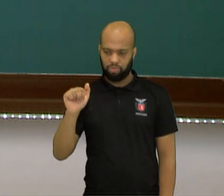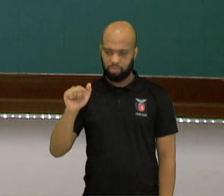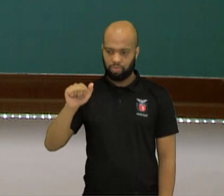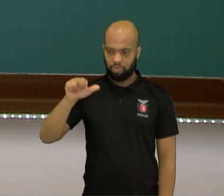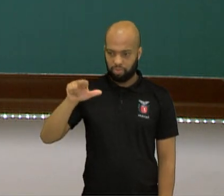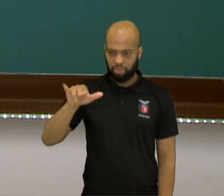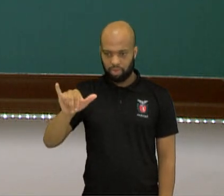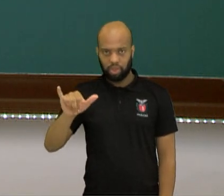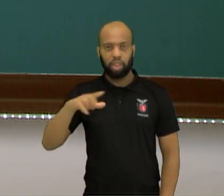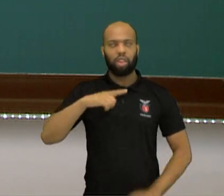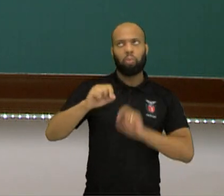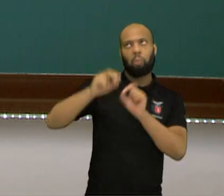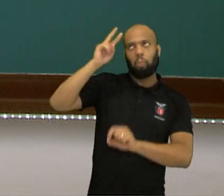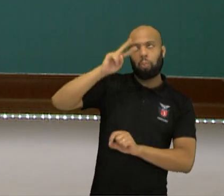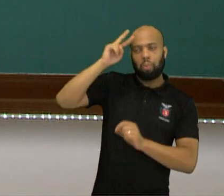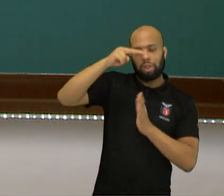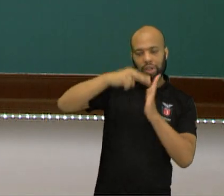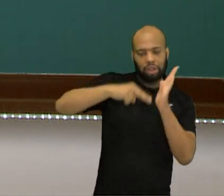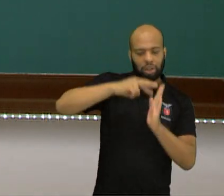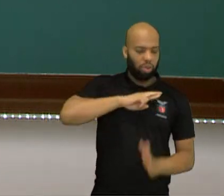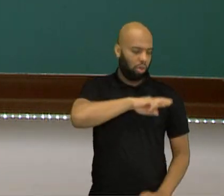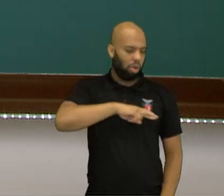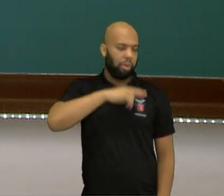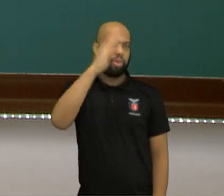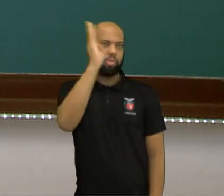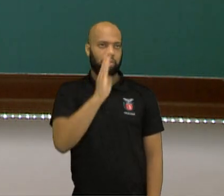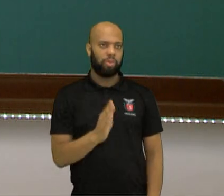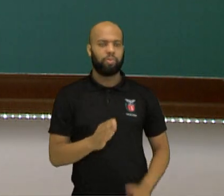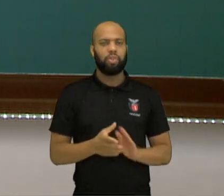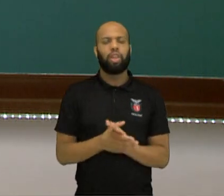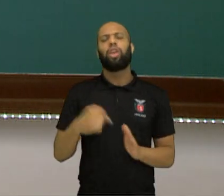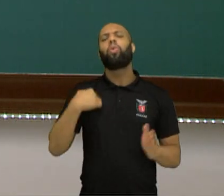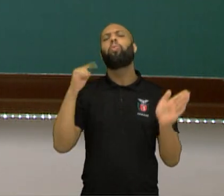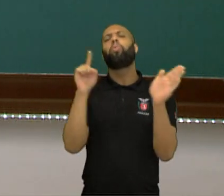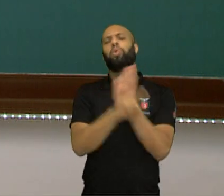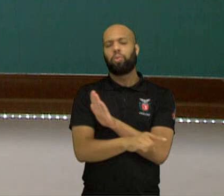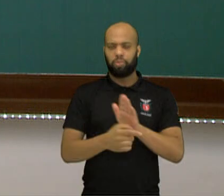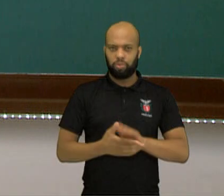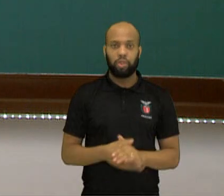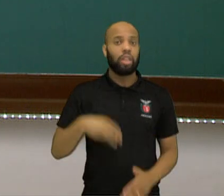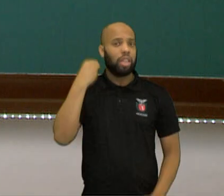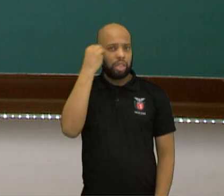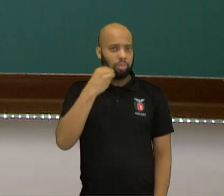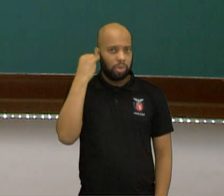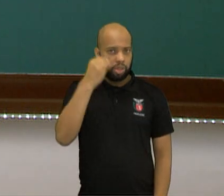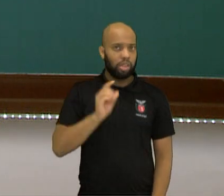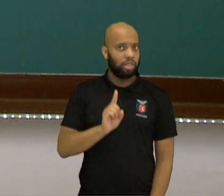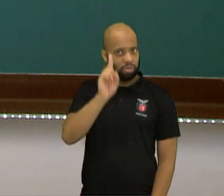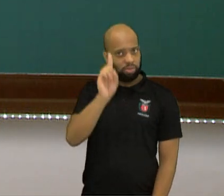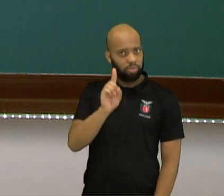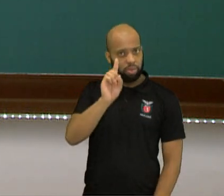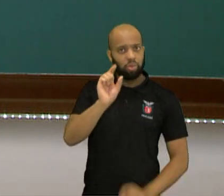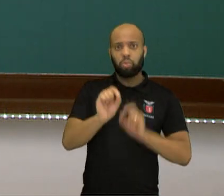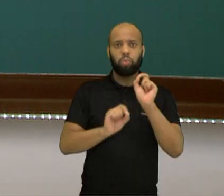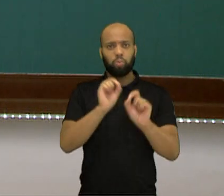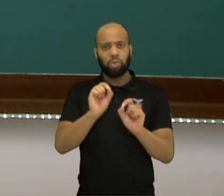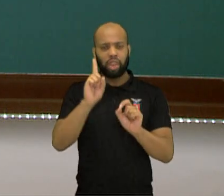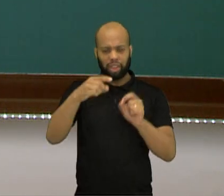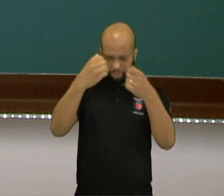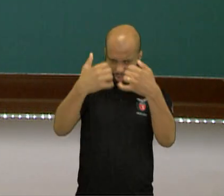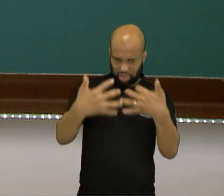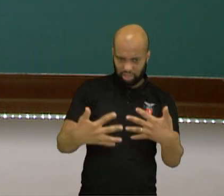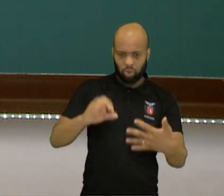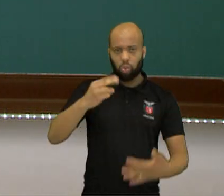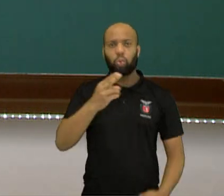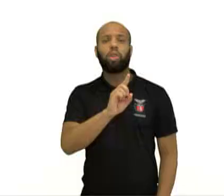de leitura de um romance brasileiro. Eu questiono, a experiência relatada foi positiva ou não? O que você respondeu